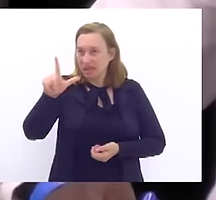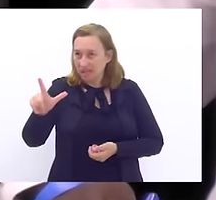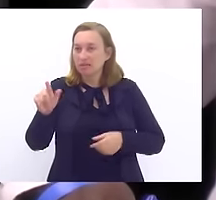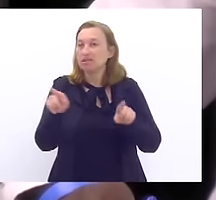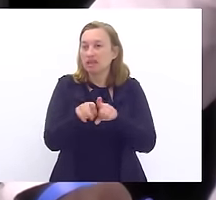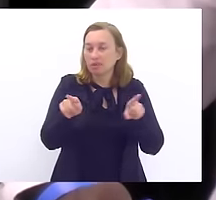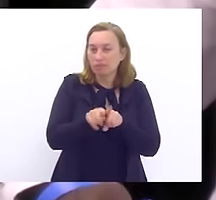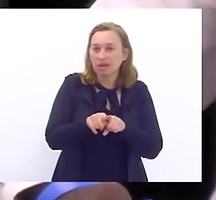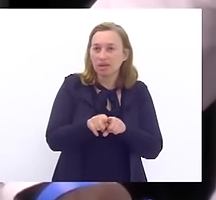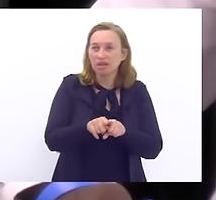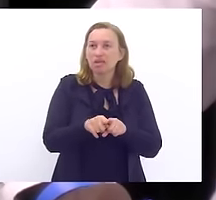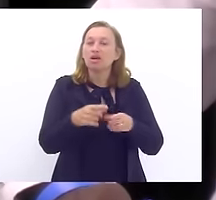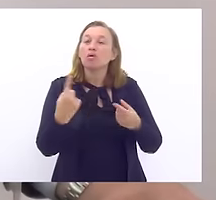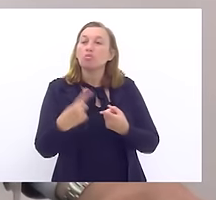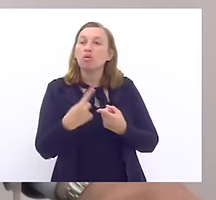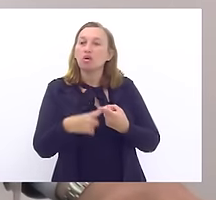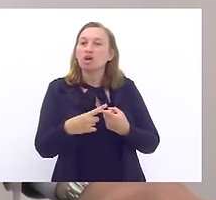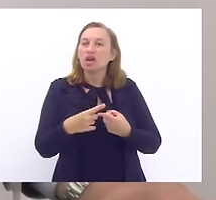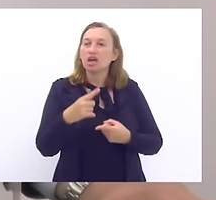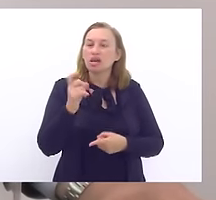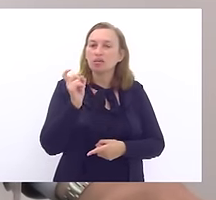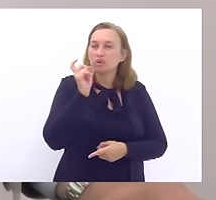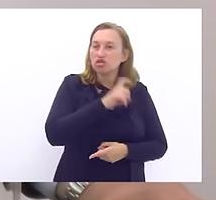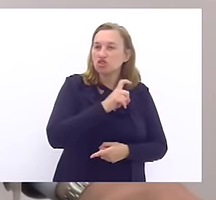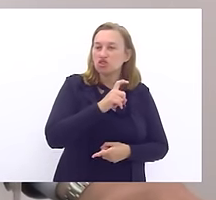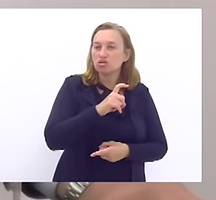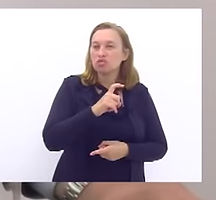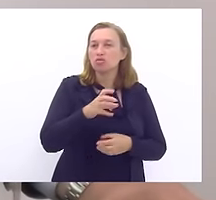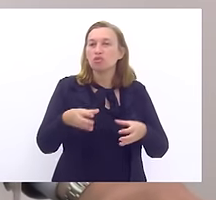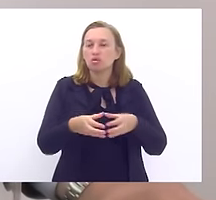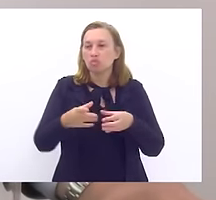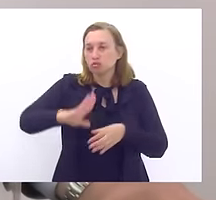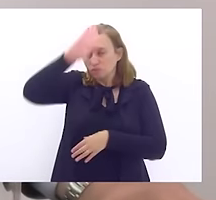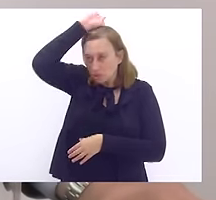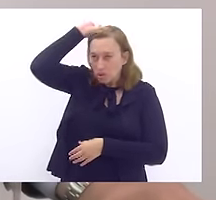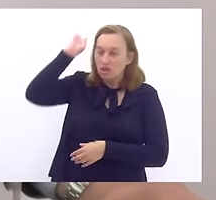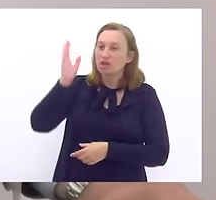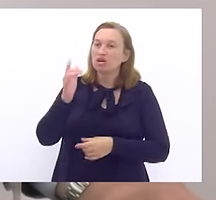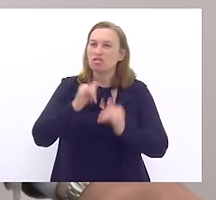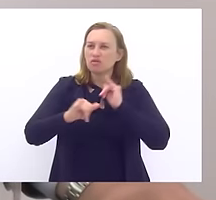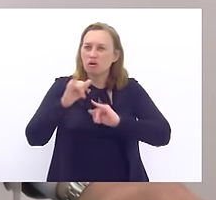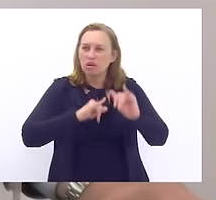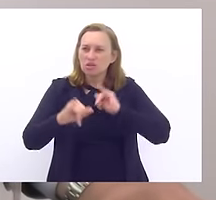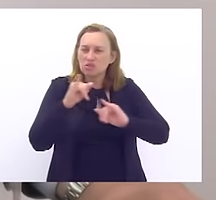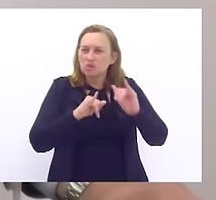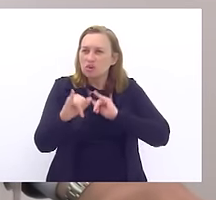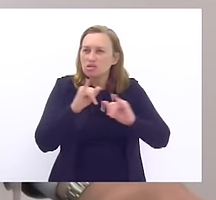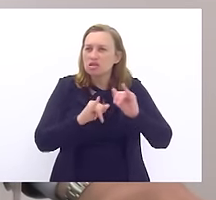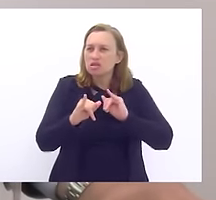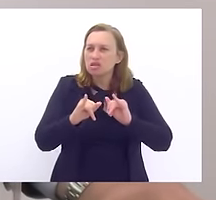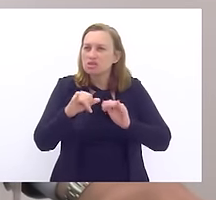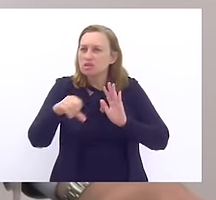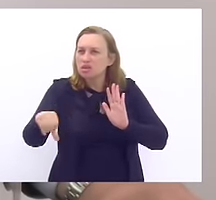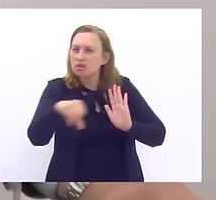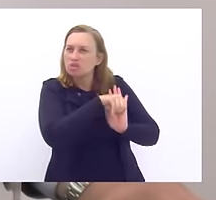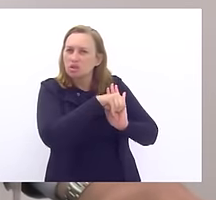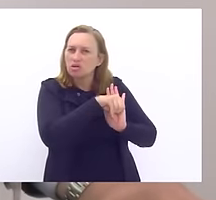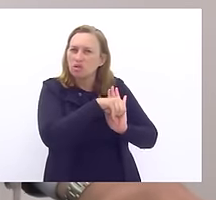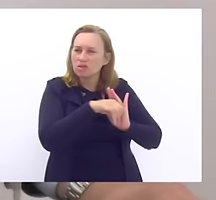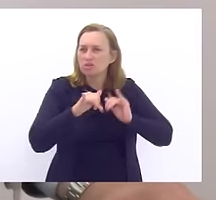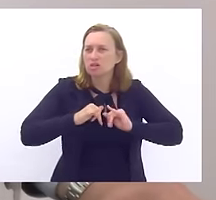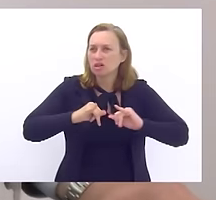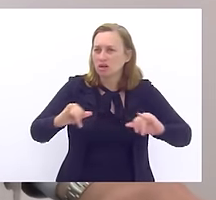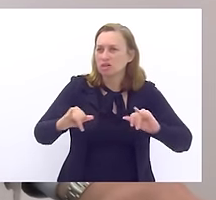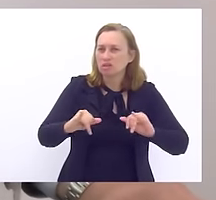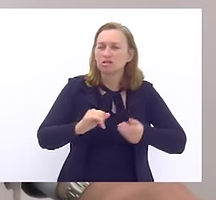porque que omitiu para o corpo de bombeiros informações criminosas mentirosas da autodeclaração que